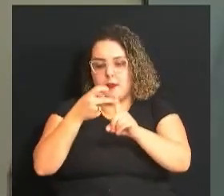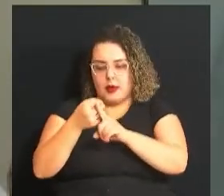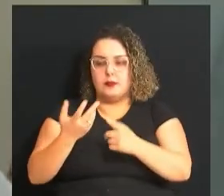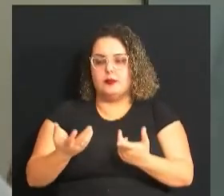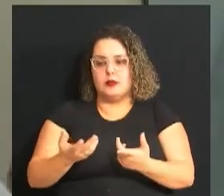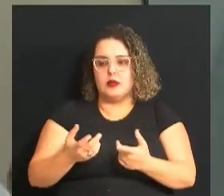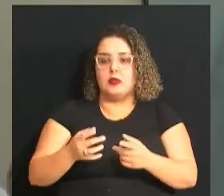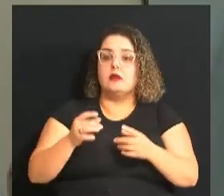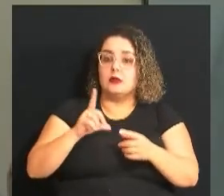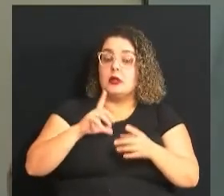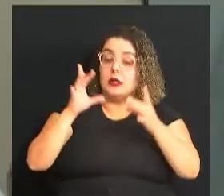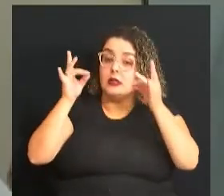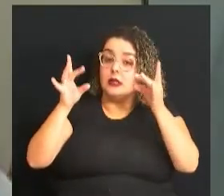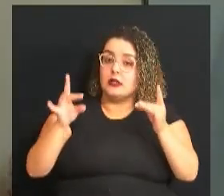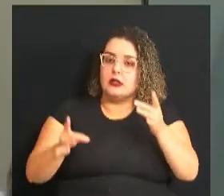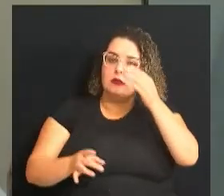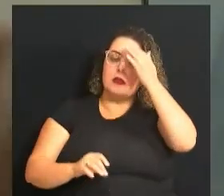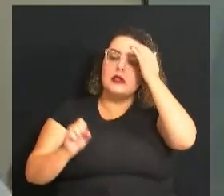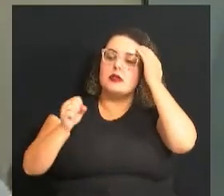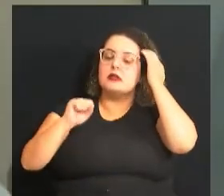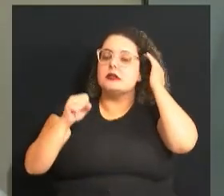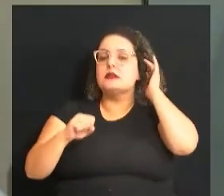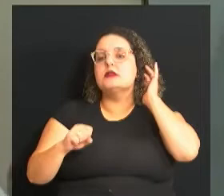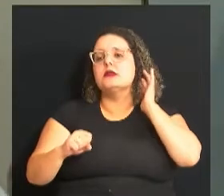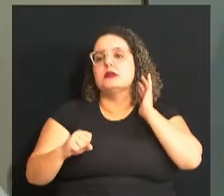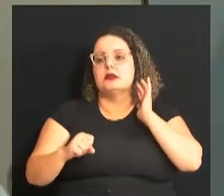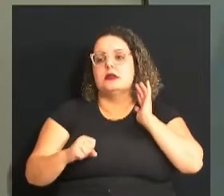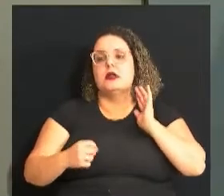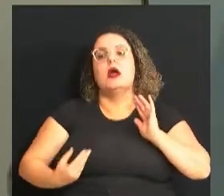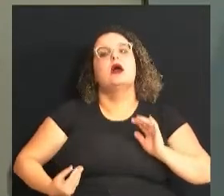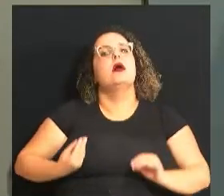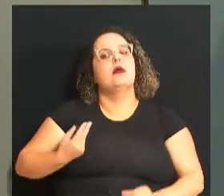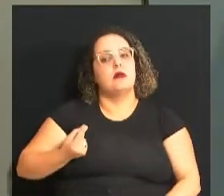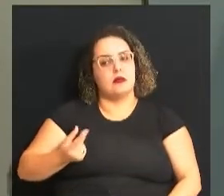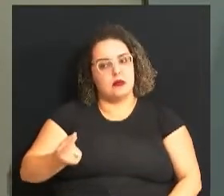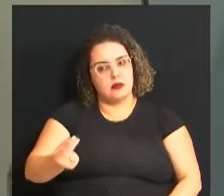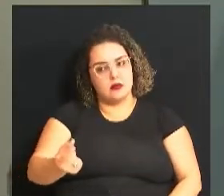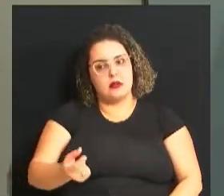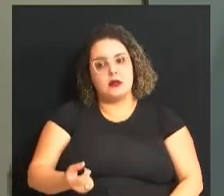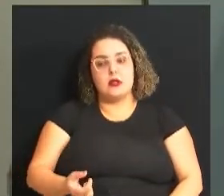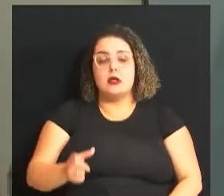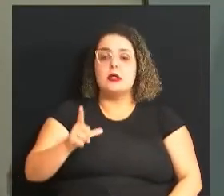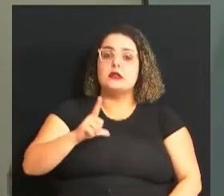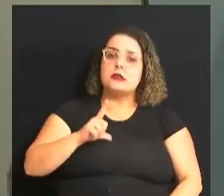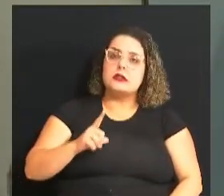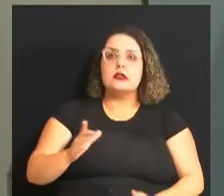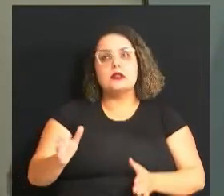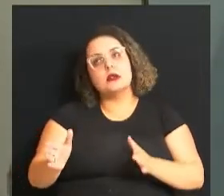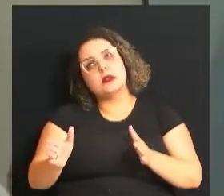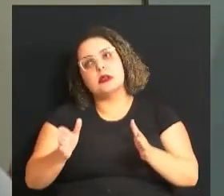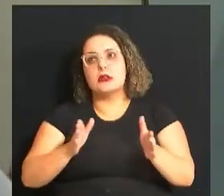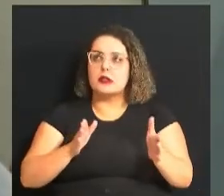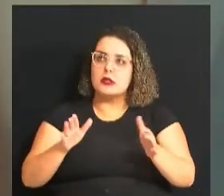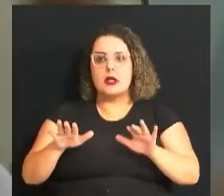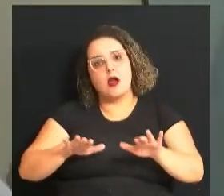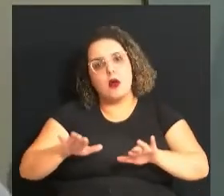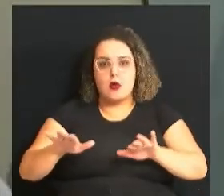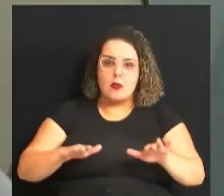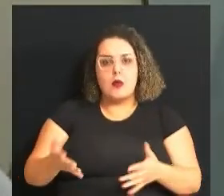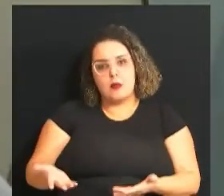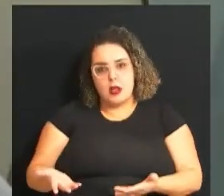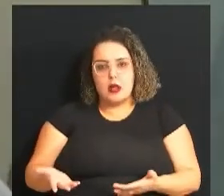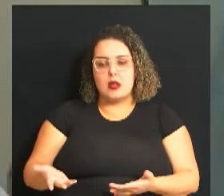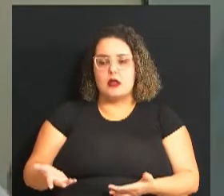tá? Mas sim, previne a vida inteira. Existem algumas situações que algumas pessoas não conseguem